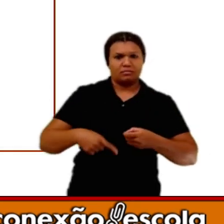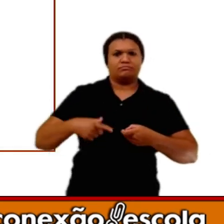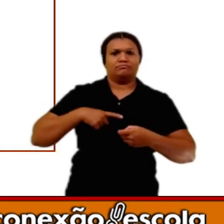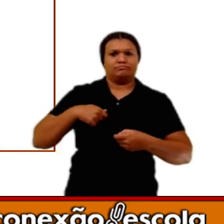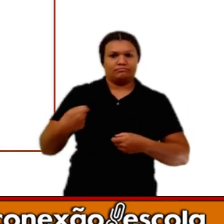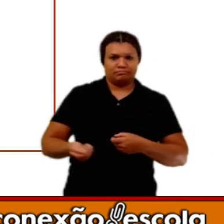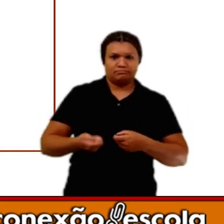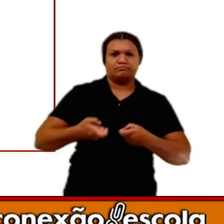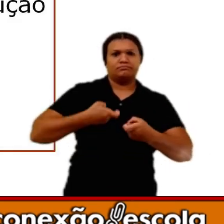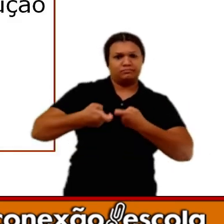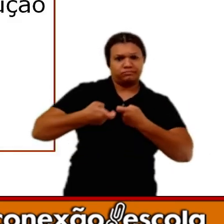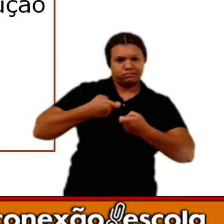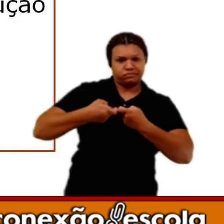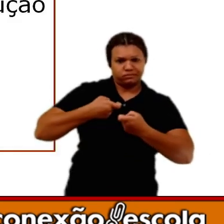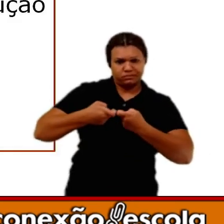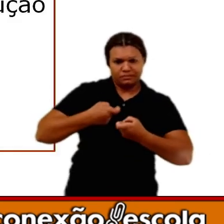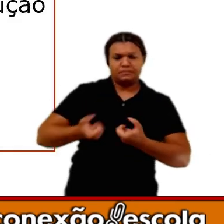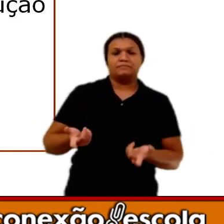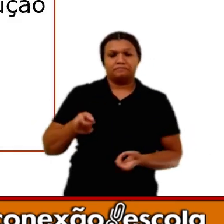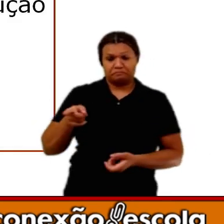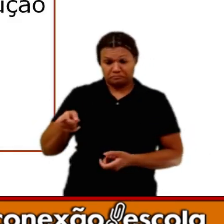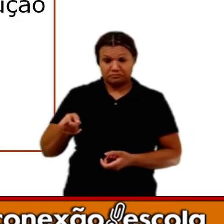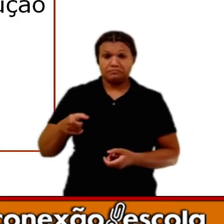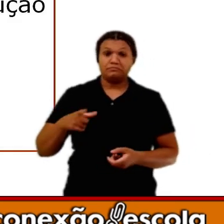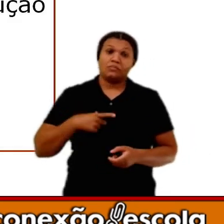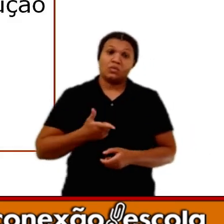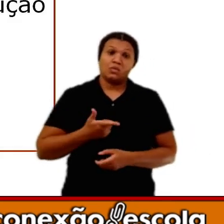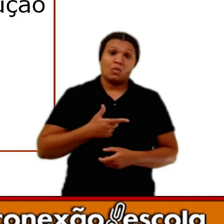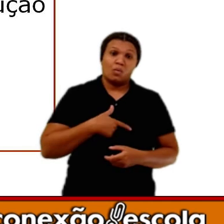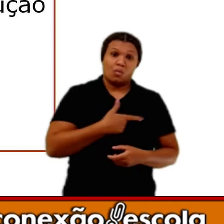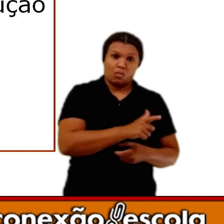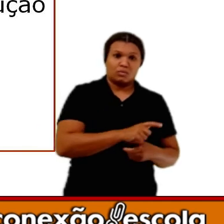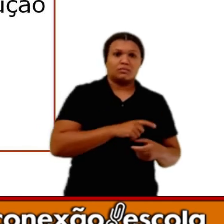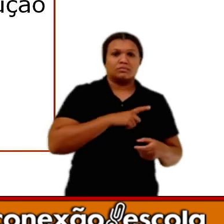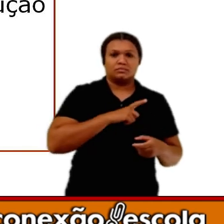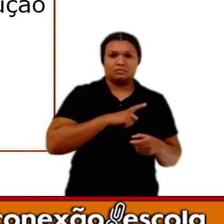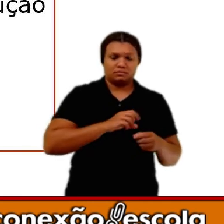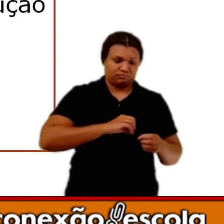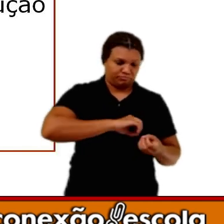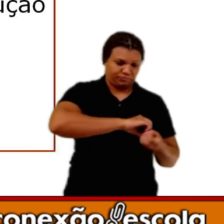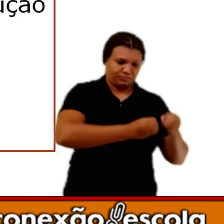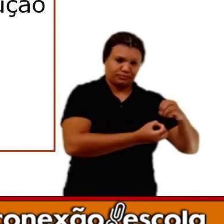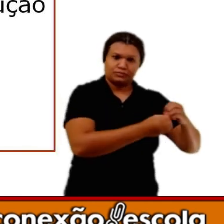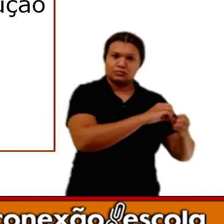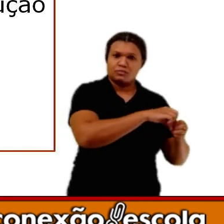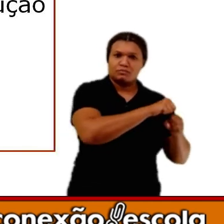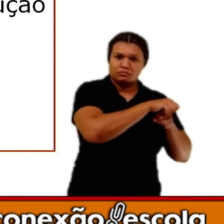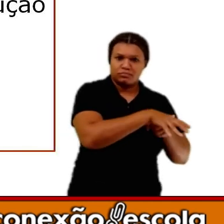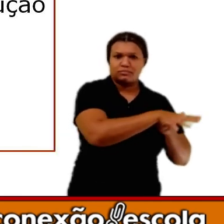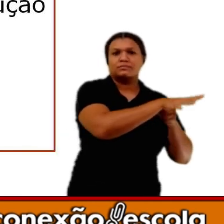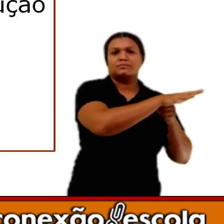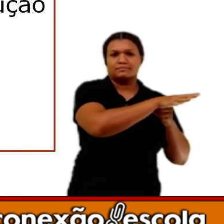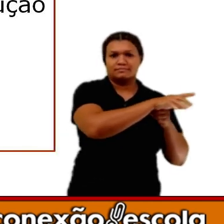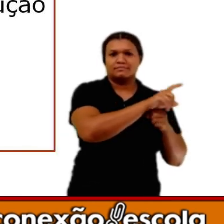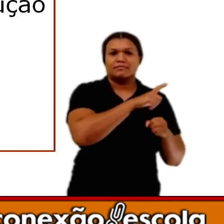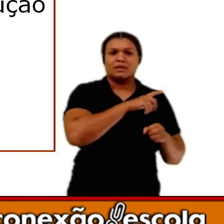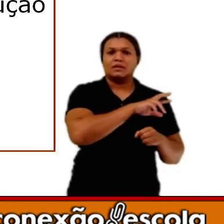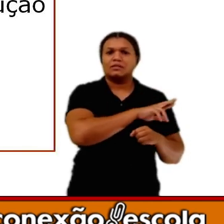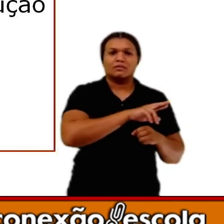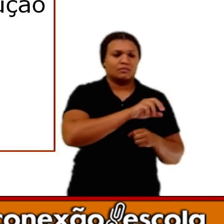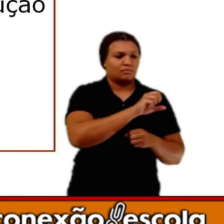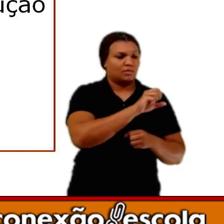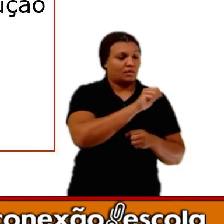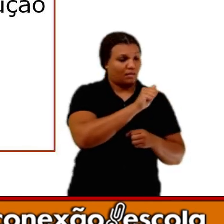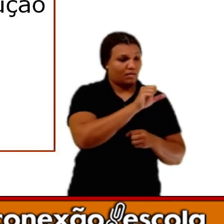garantindo, né, a variabilidade genética. Quando é um único indivíduo que dá origem a outro, nós falamos que é uma reprodução